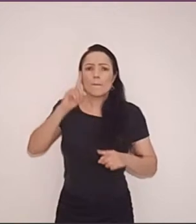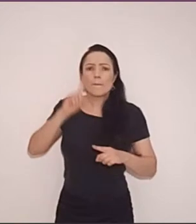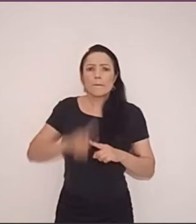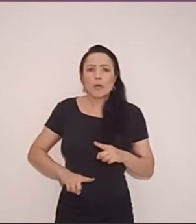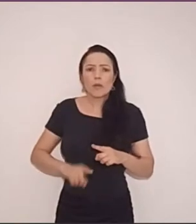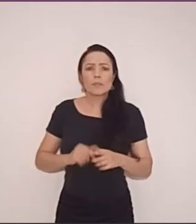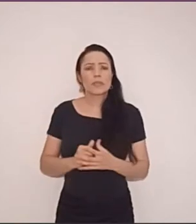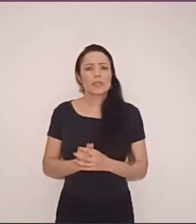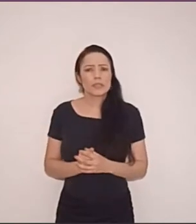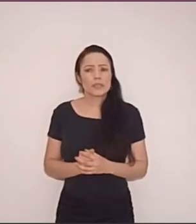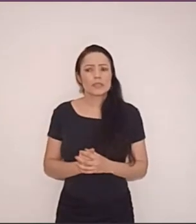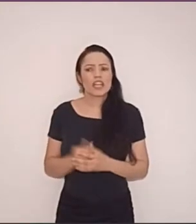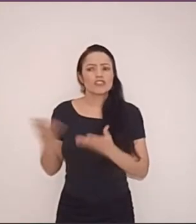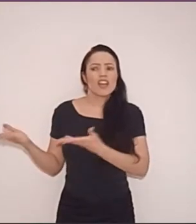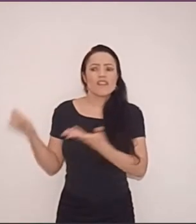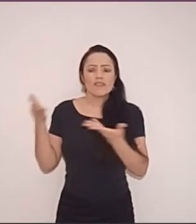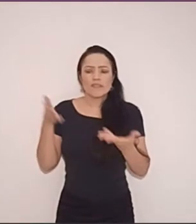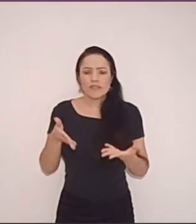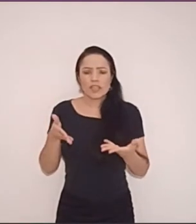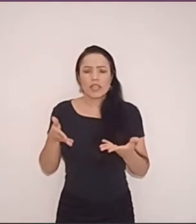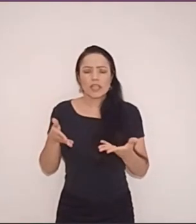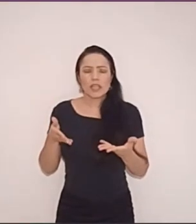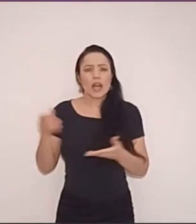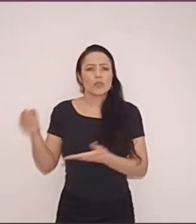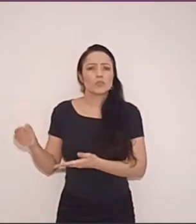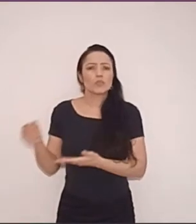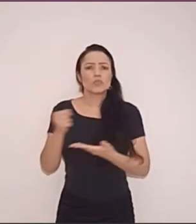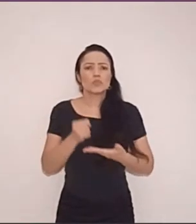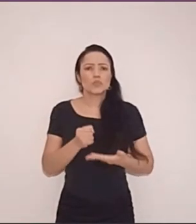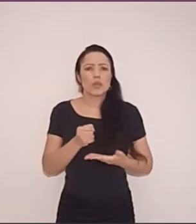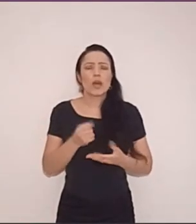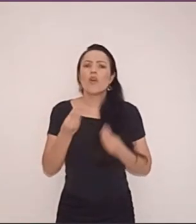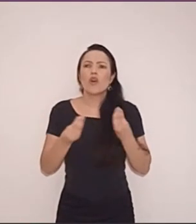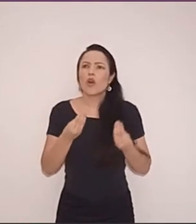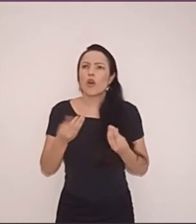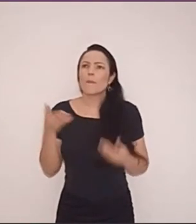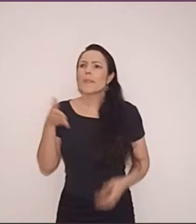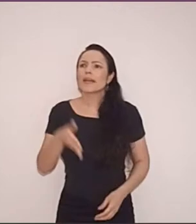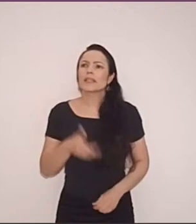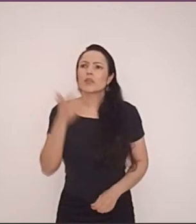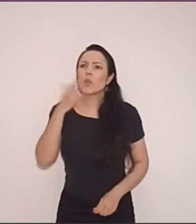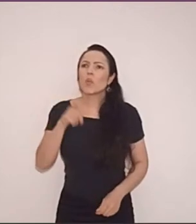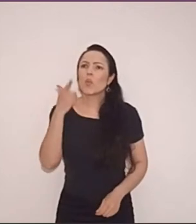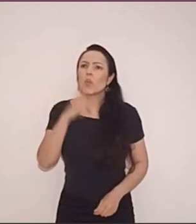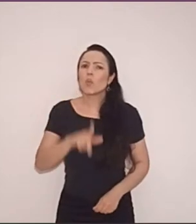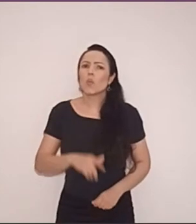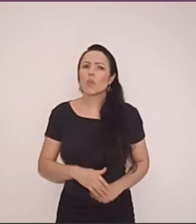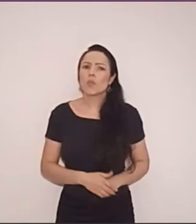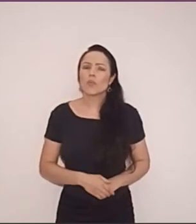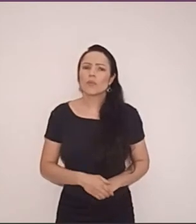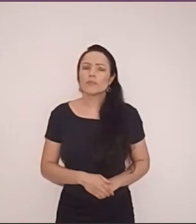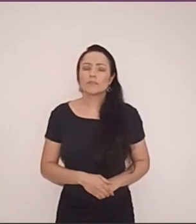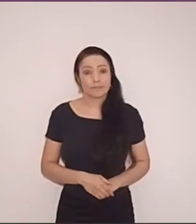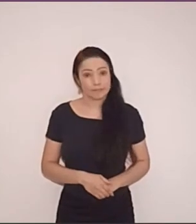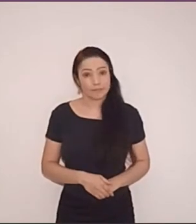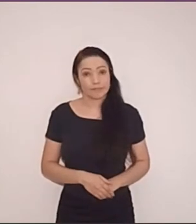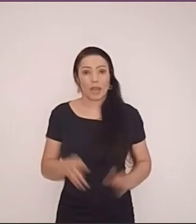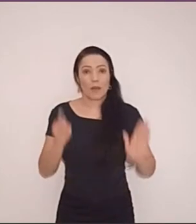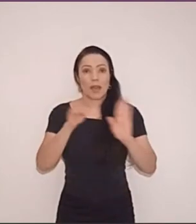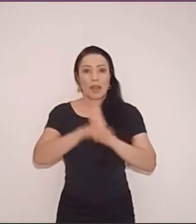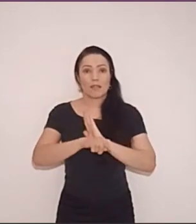proibidas de virem até aqui através dos transportes como é que eles vieram essa é uma bela